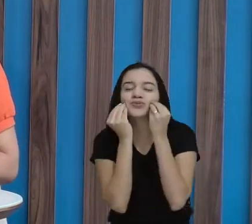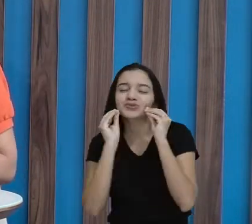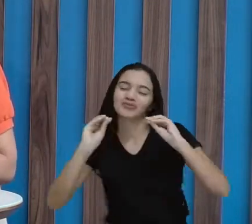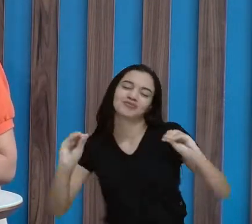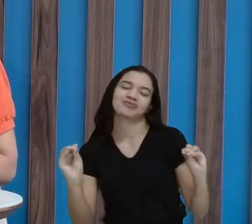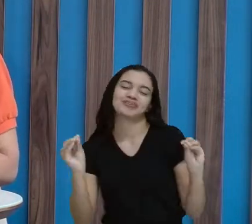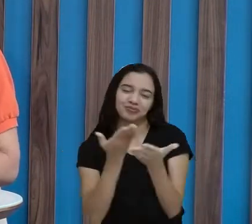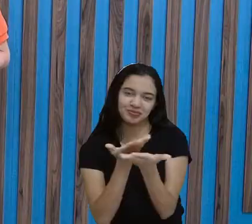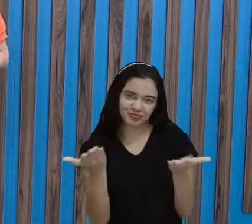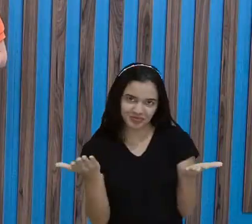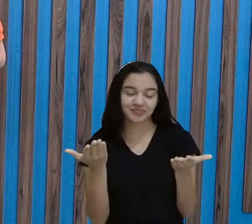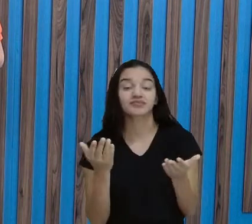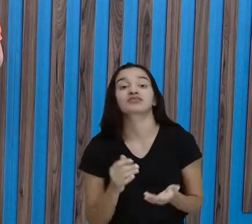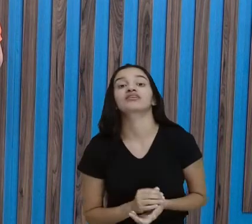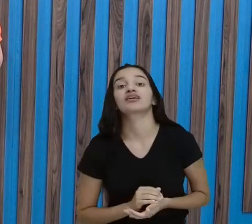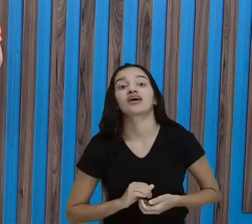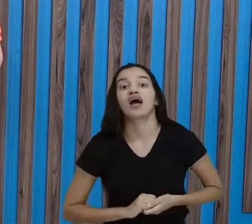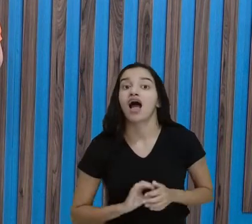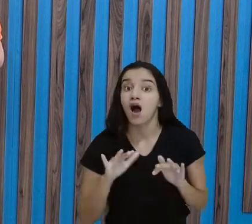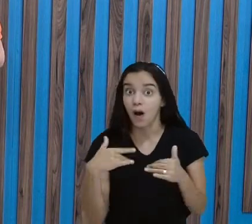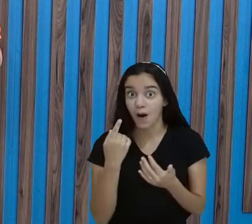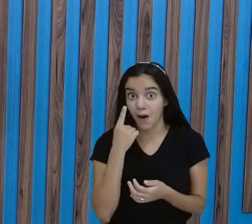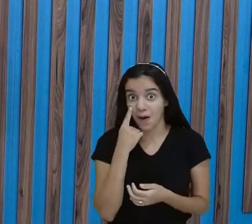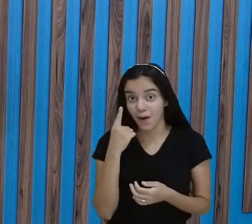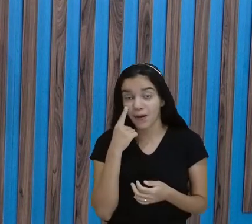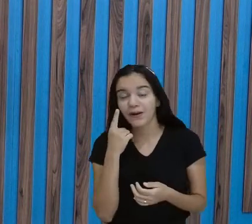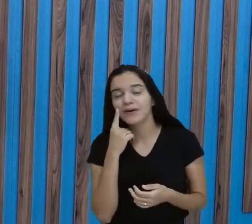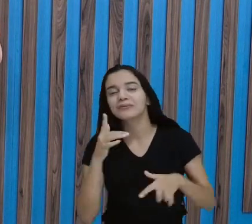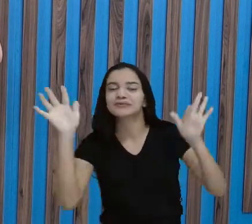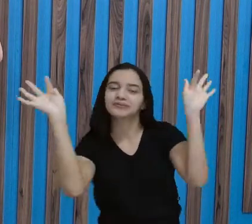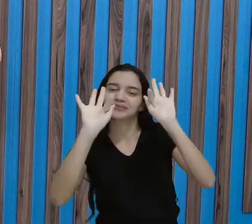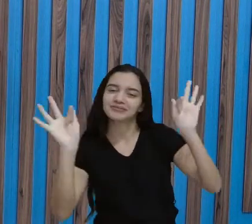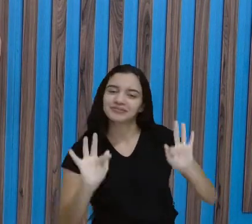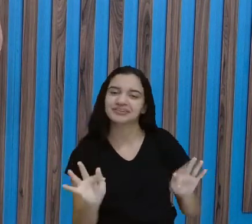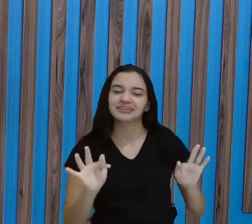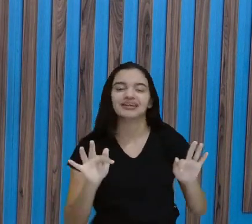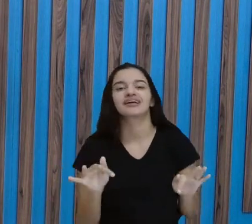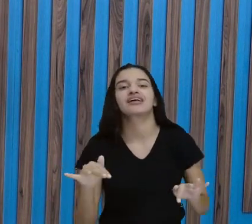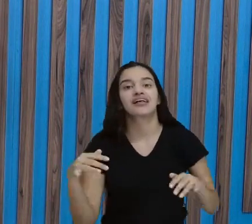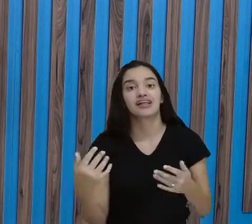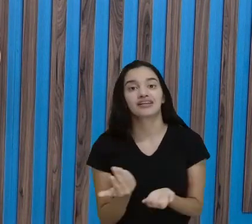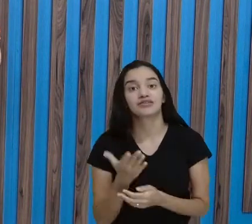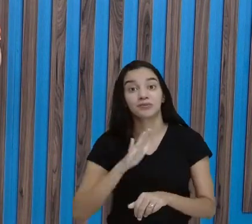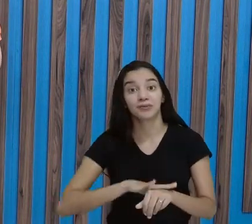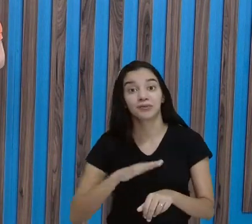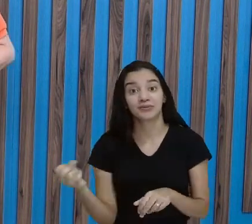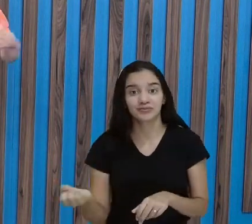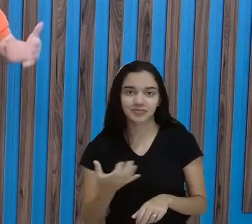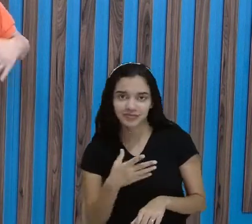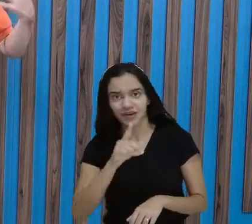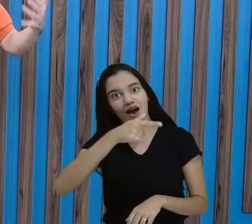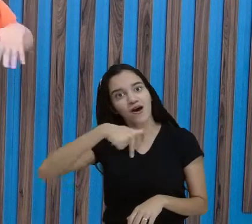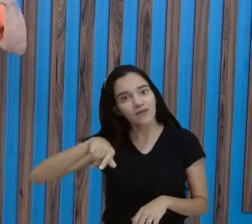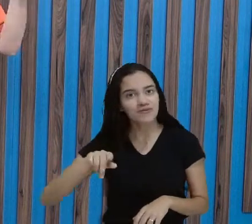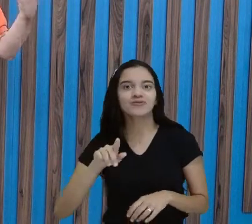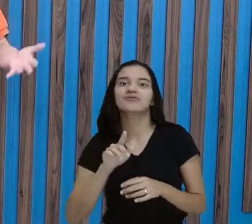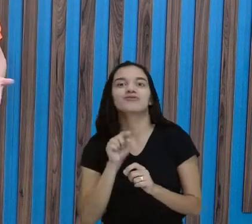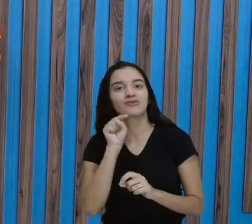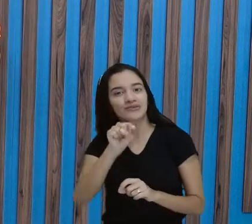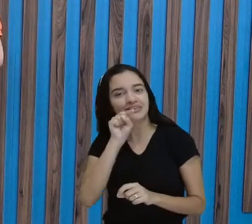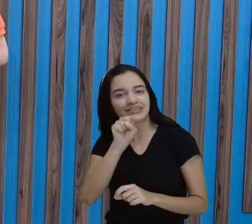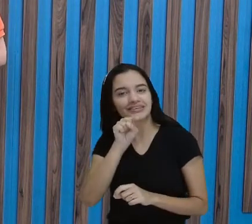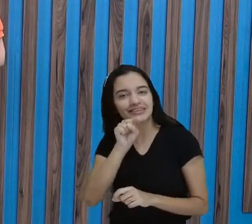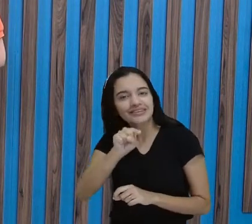para você. Isso, Lucas. Ó, muitas felicidades nessa nova etapa da sua vida, tá? Que você seja muito, muito,